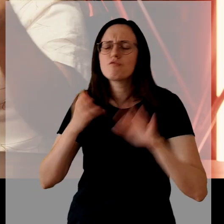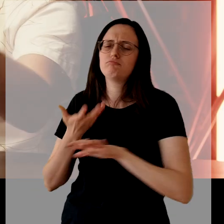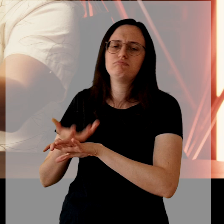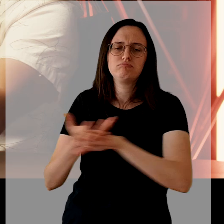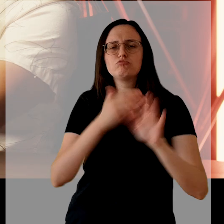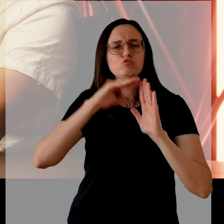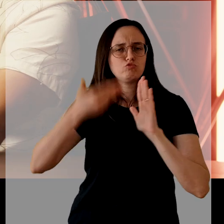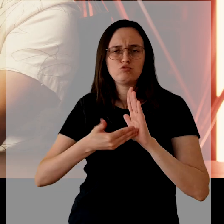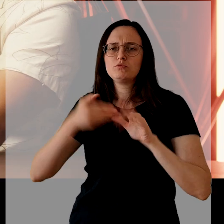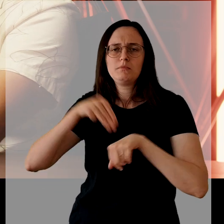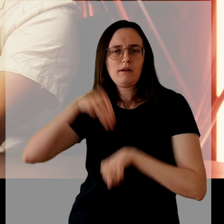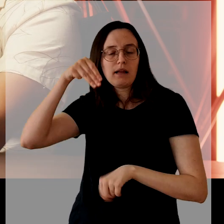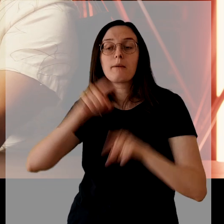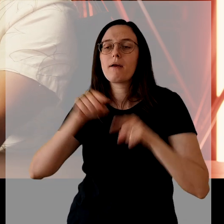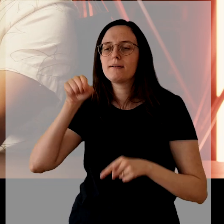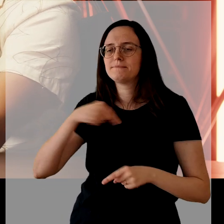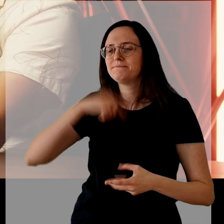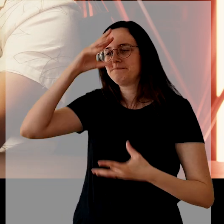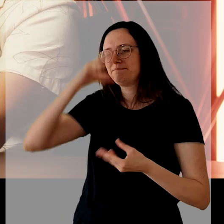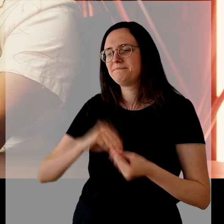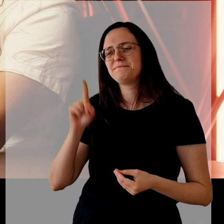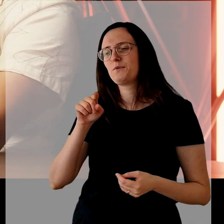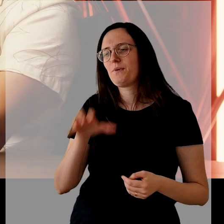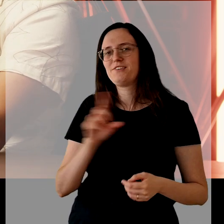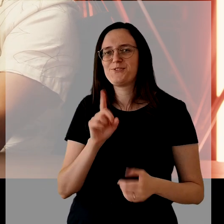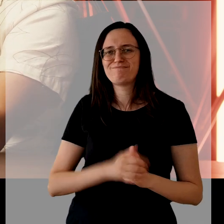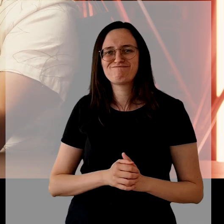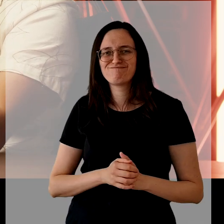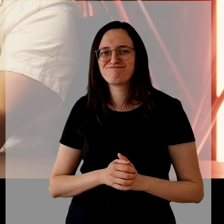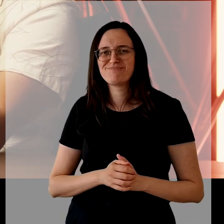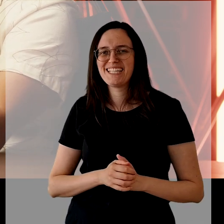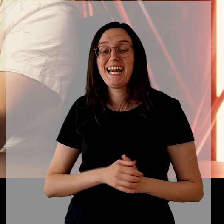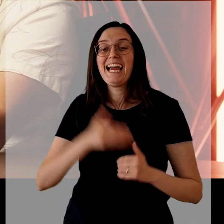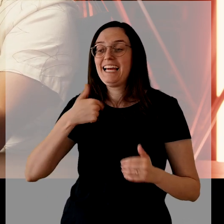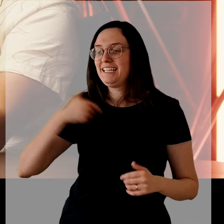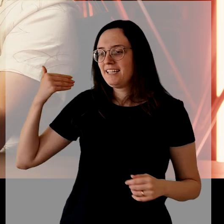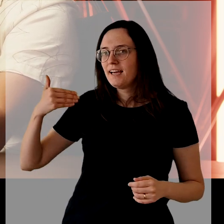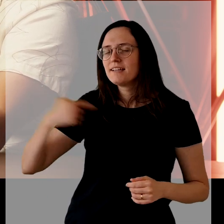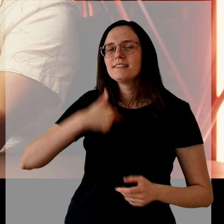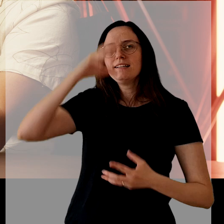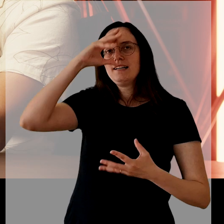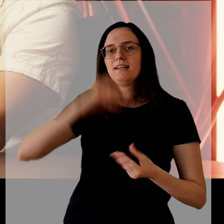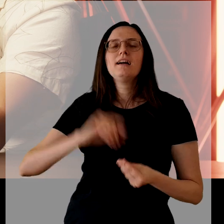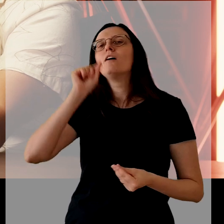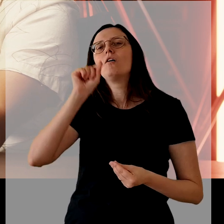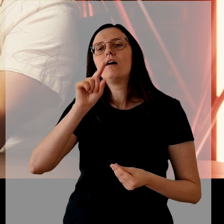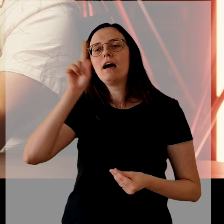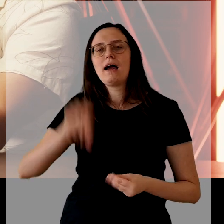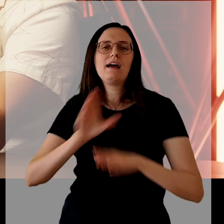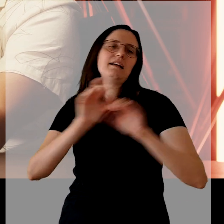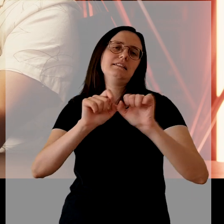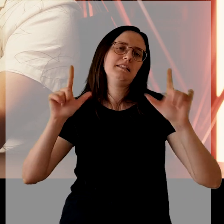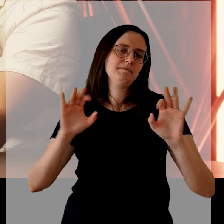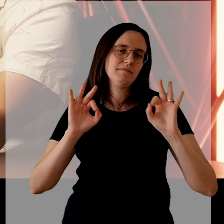disciplinas todas do mestrado, mas realmente ali eu entendi que não era isso. E cada vez que eu fui entendendo mais que se tratava de fazer